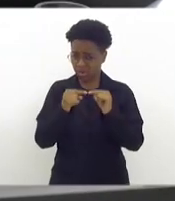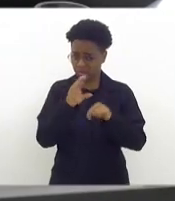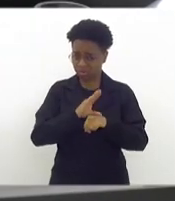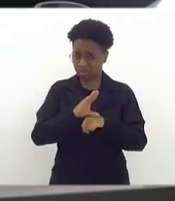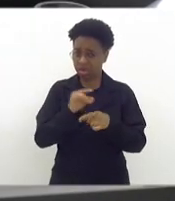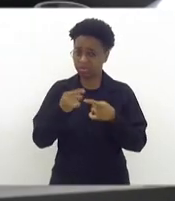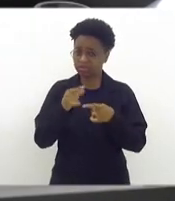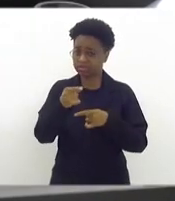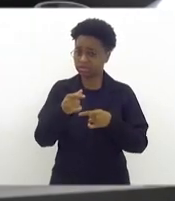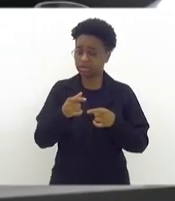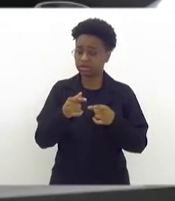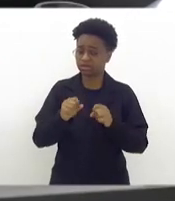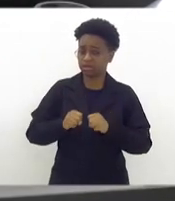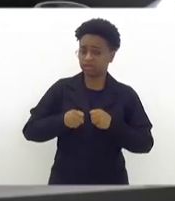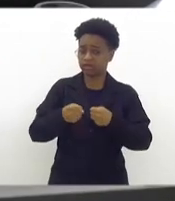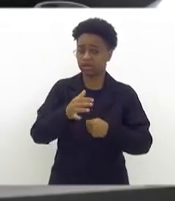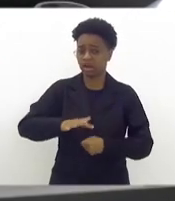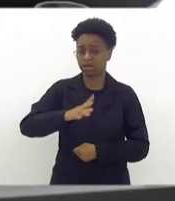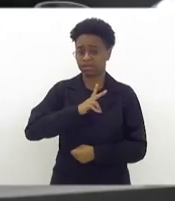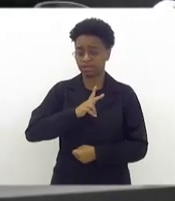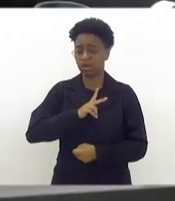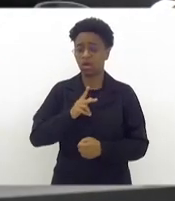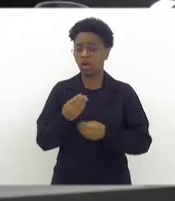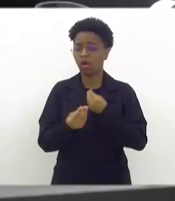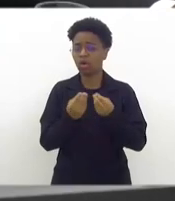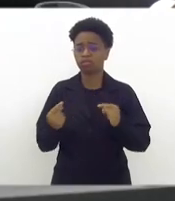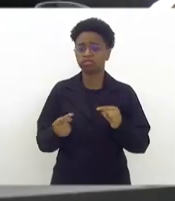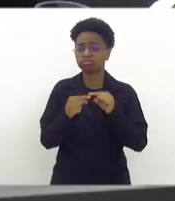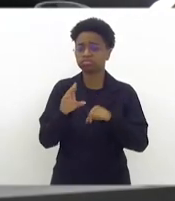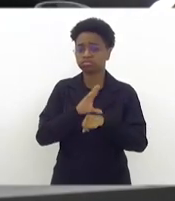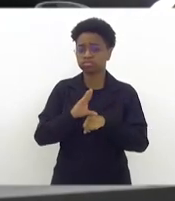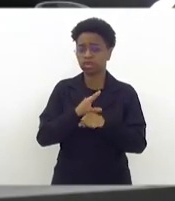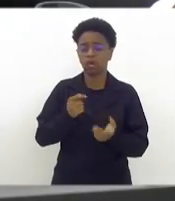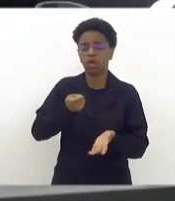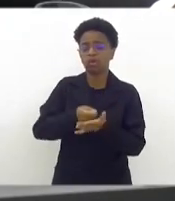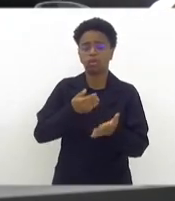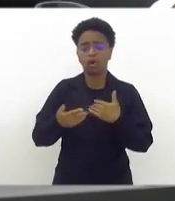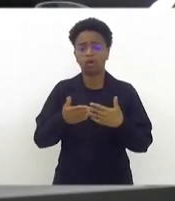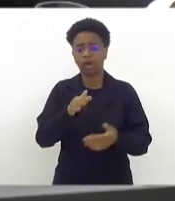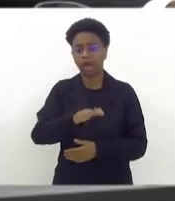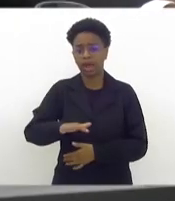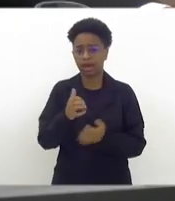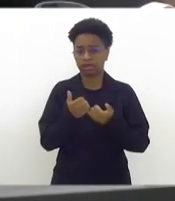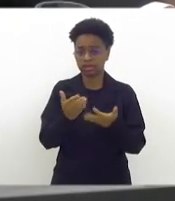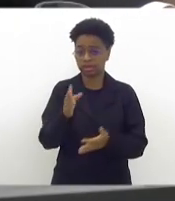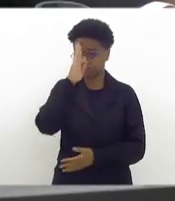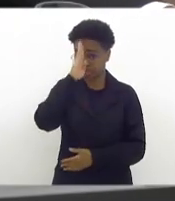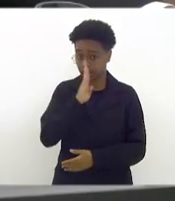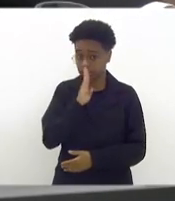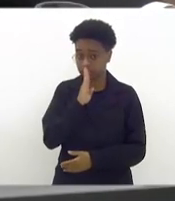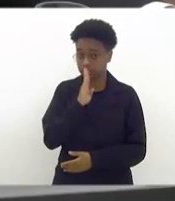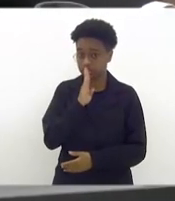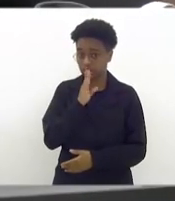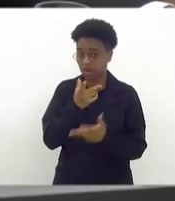iniciativa privada, qual é a constitucionalidade de obrigar qualquer setor a fornecer gratuitamente